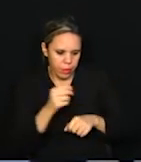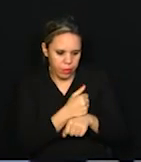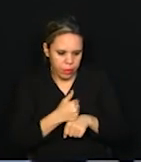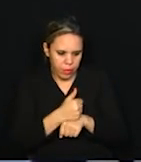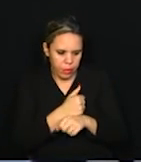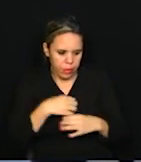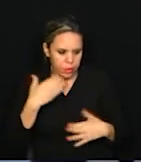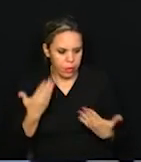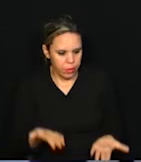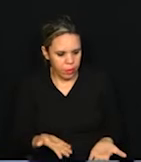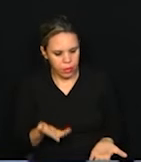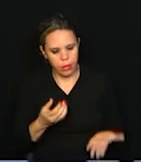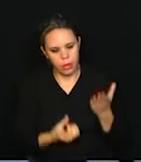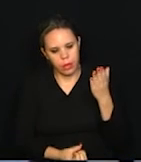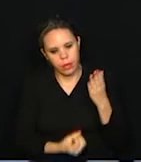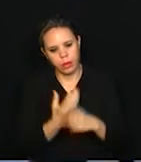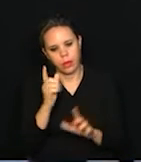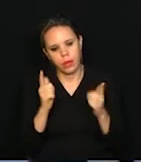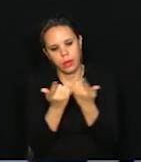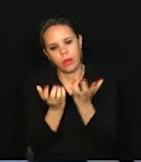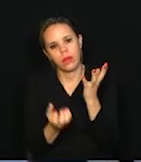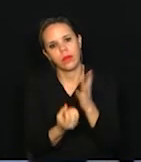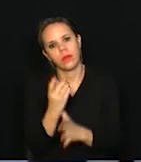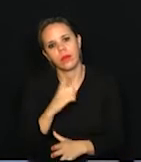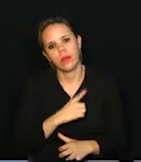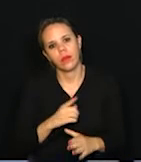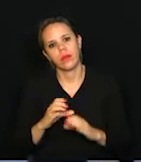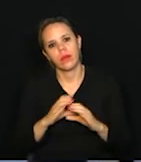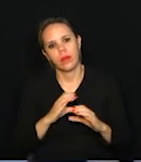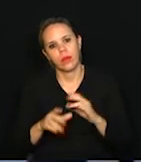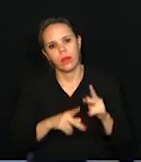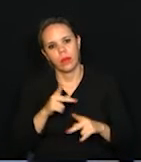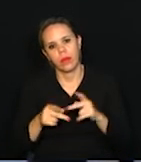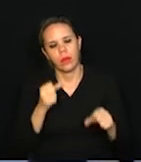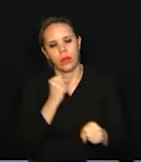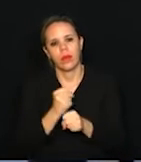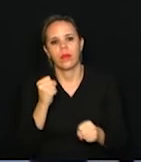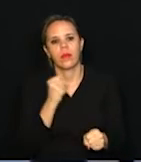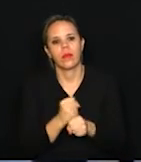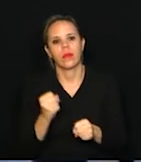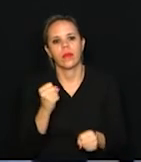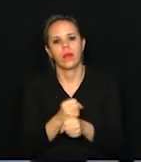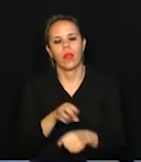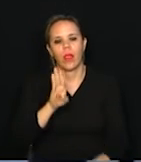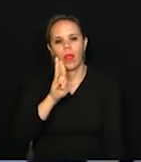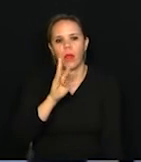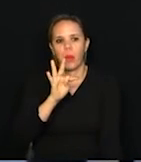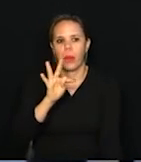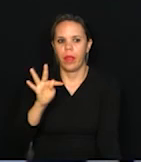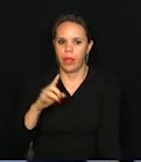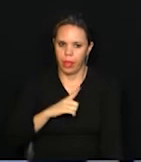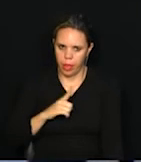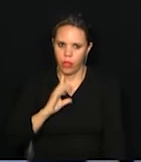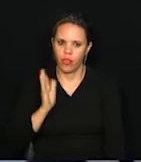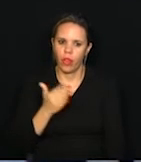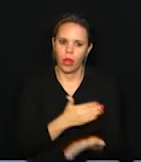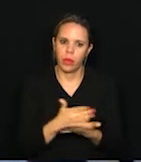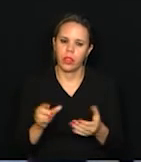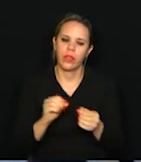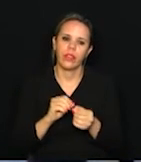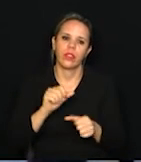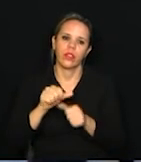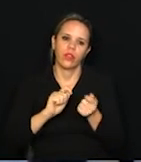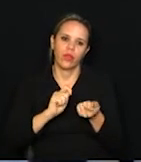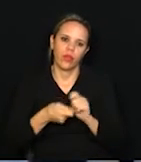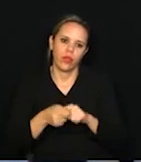aqui. Criamos aqui um grupo, temos interface com o pessoal da obra do BRT, já começamos a fazer as